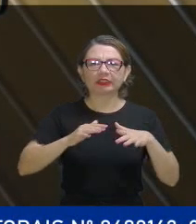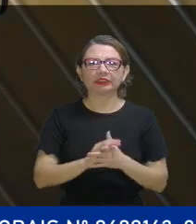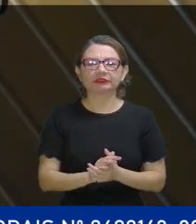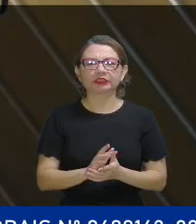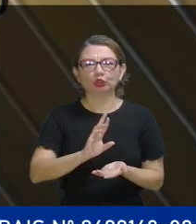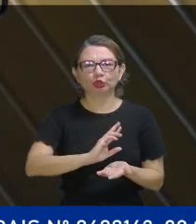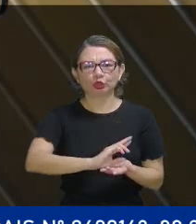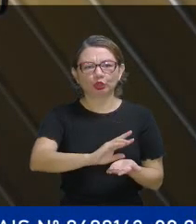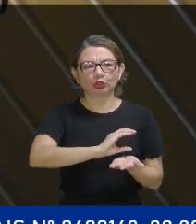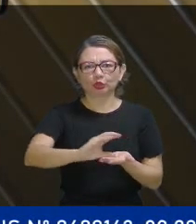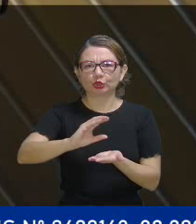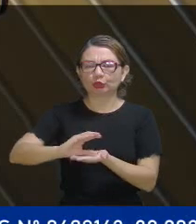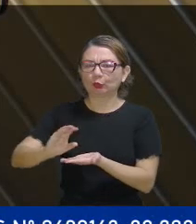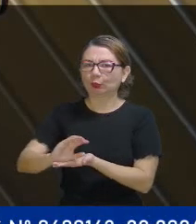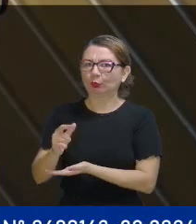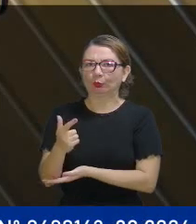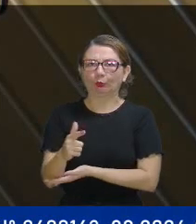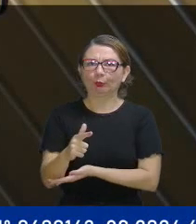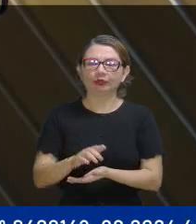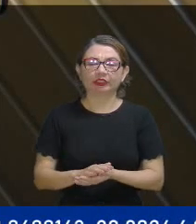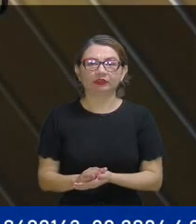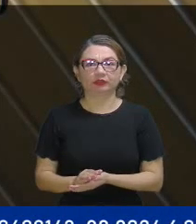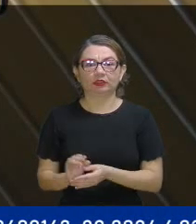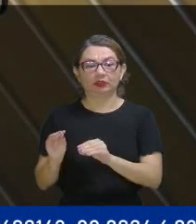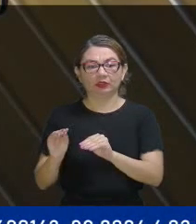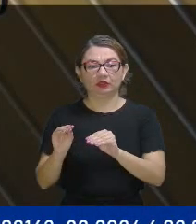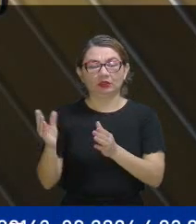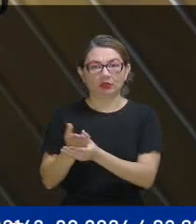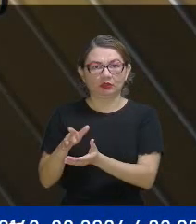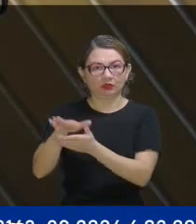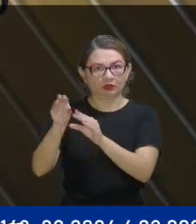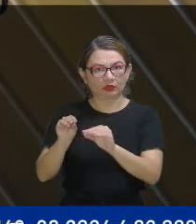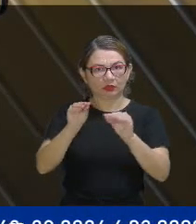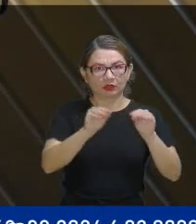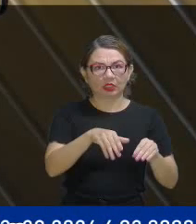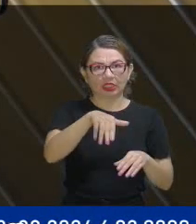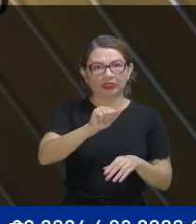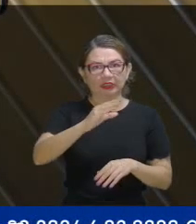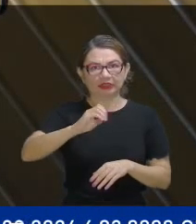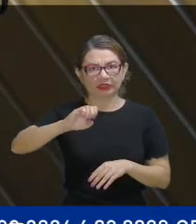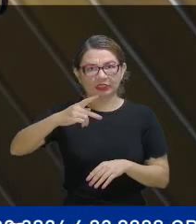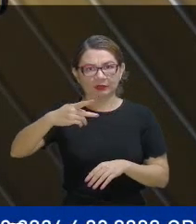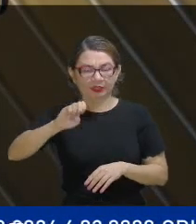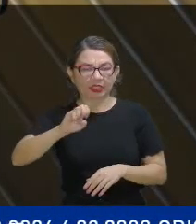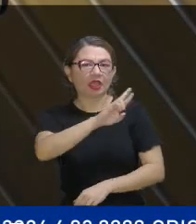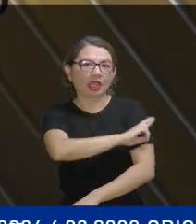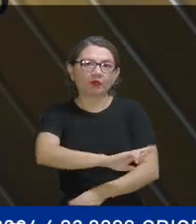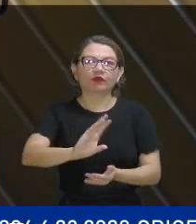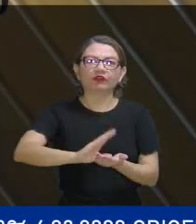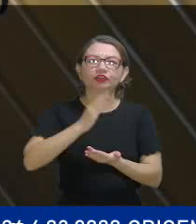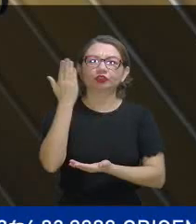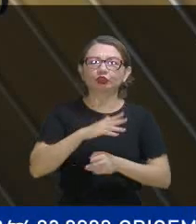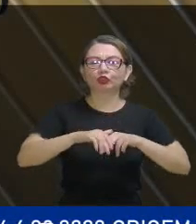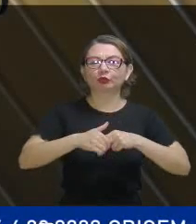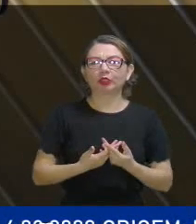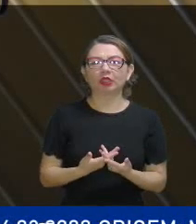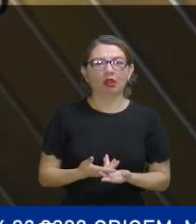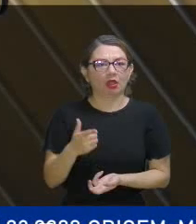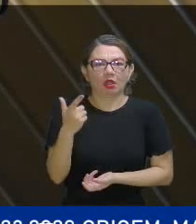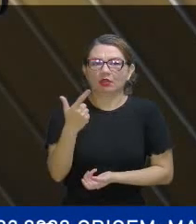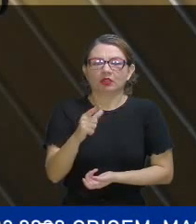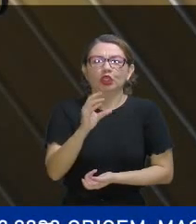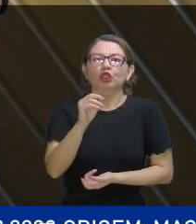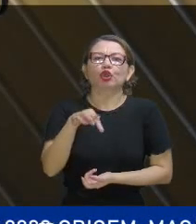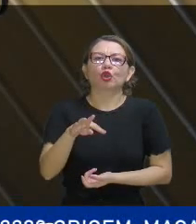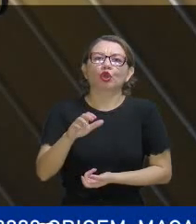eleições. Os atos retornaram ao NACEP, que, em parecer conclusivo, sugeriu a desaprovação em razão da não abertura